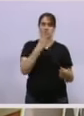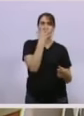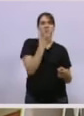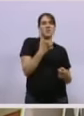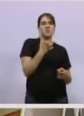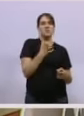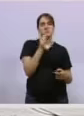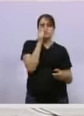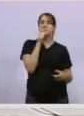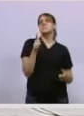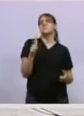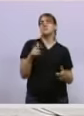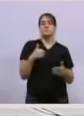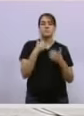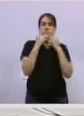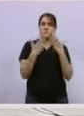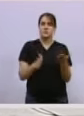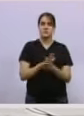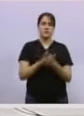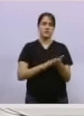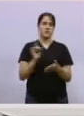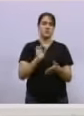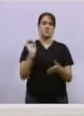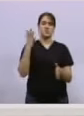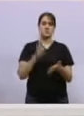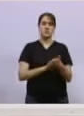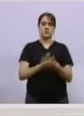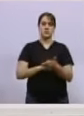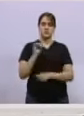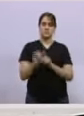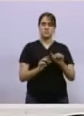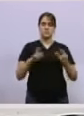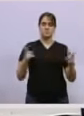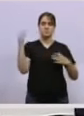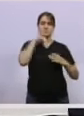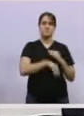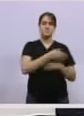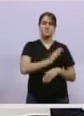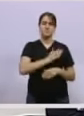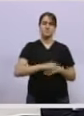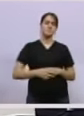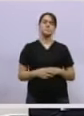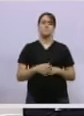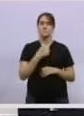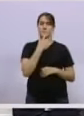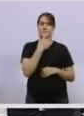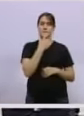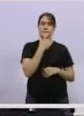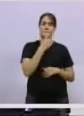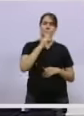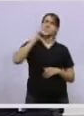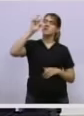continuamos mal-humorados do mesmo jeito, e aí não houve nenhuma repercussão do sacrifício dentro de nós. Não adianta você bater lá, ô São Pedro, fala